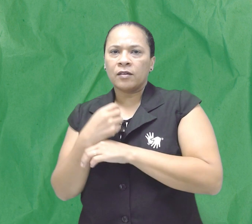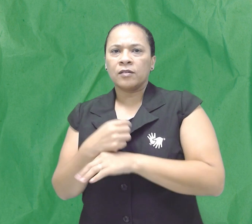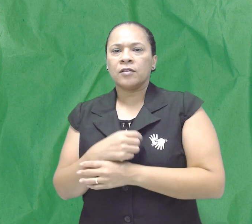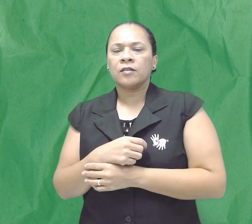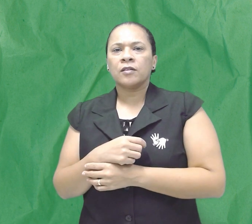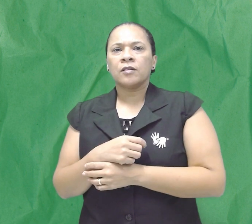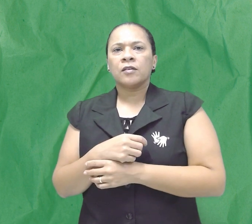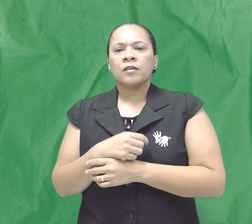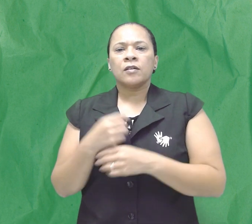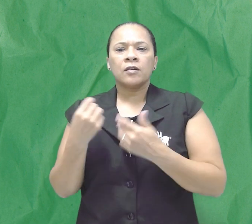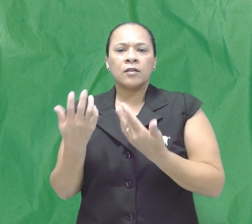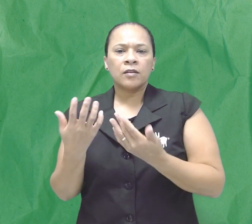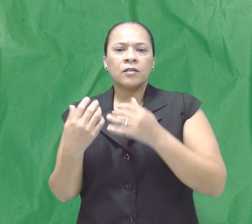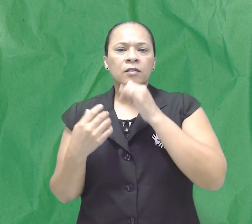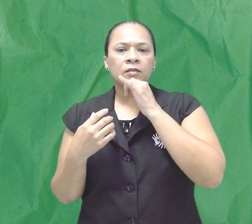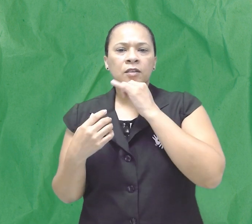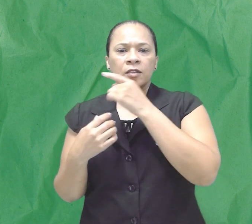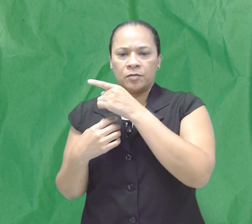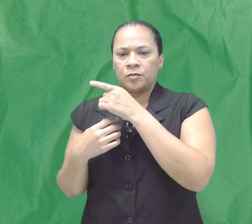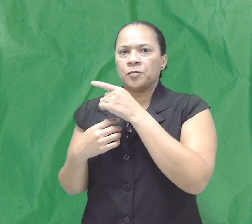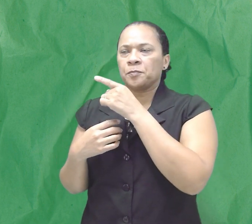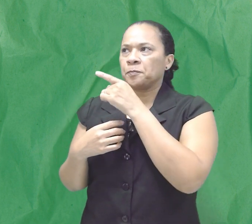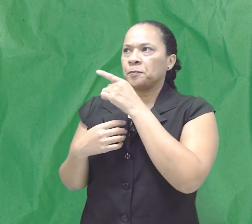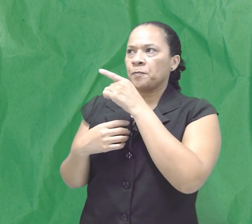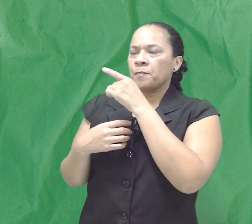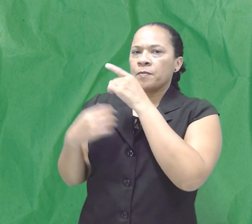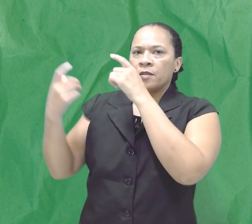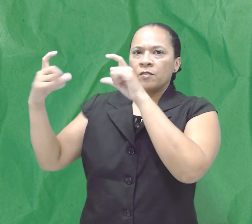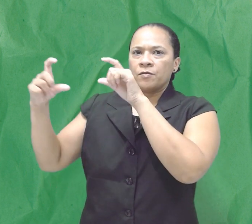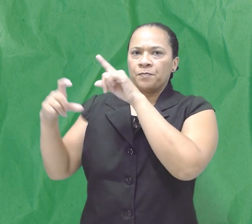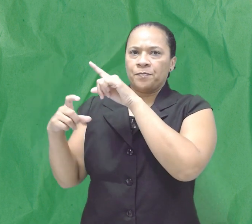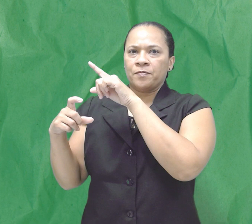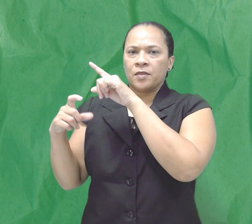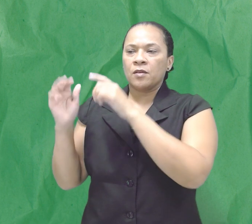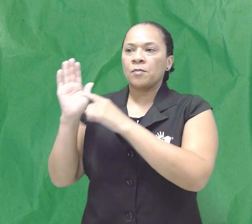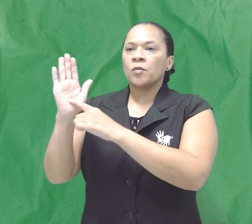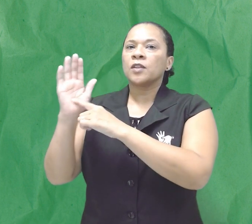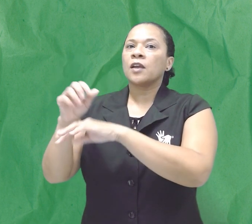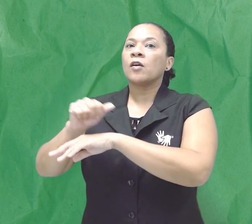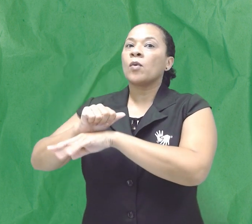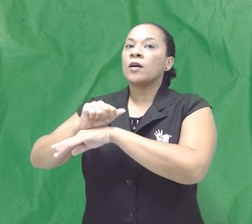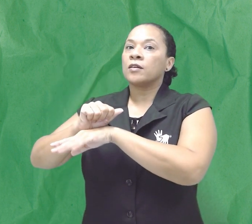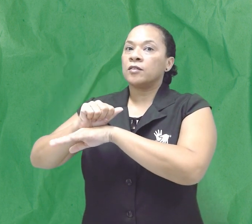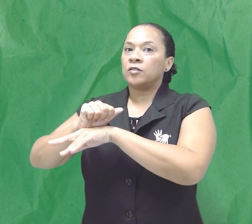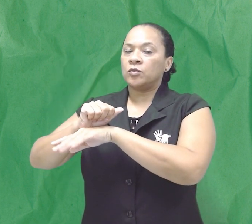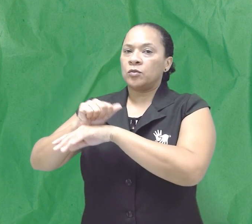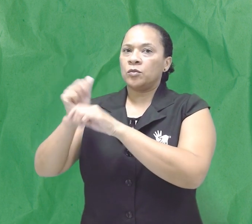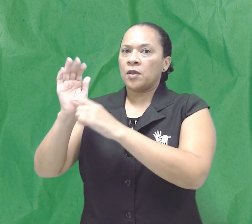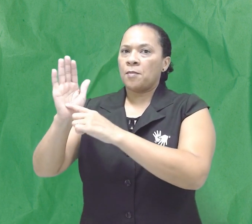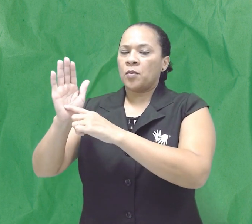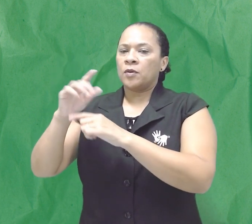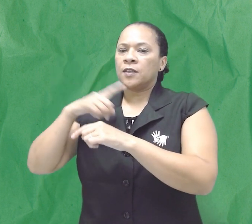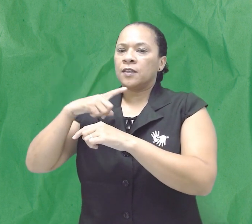se fosse uma situação onde nós vamos determinar o teor de um ácido presente na amostra, então, o meu